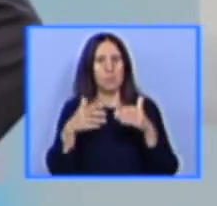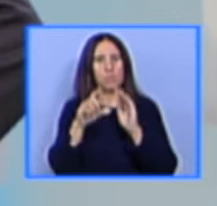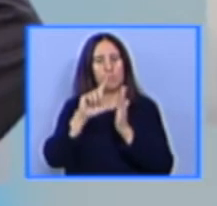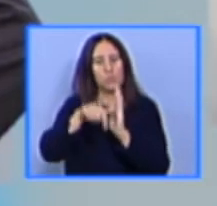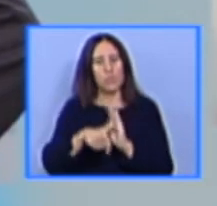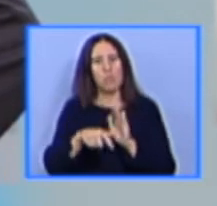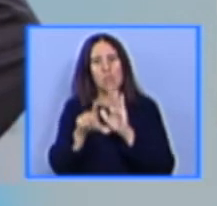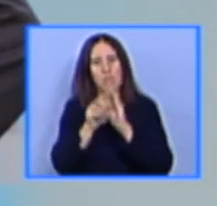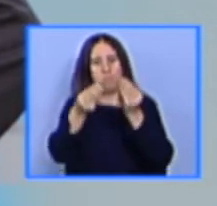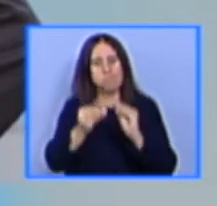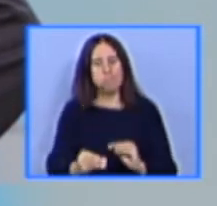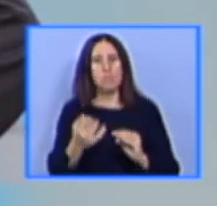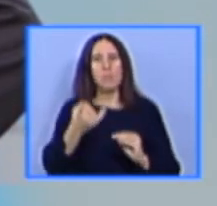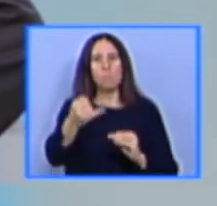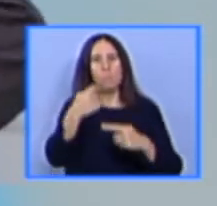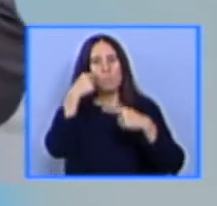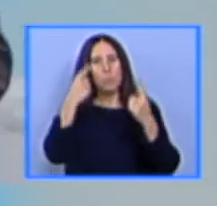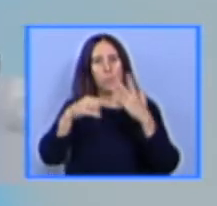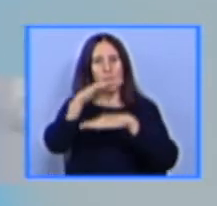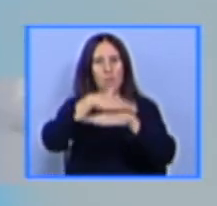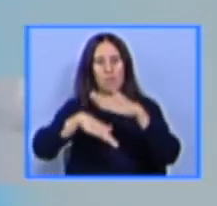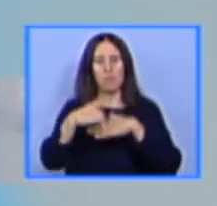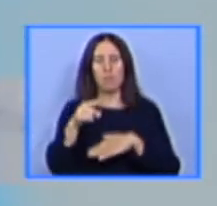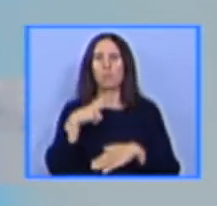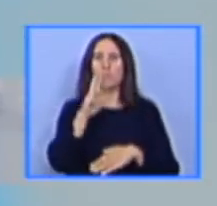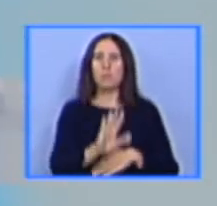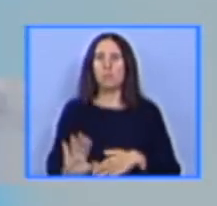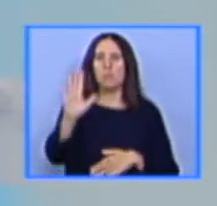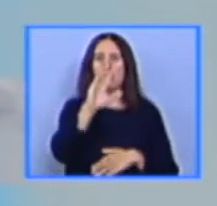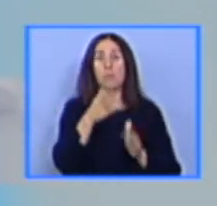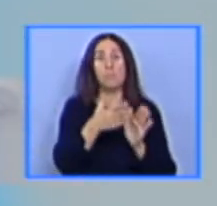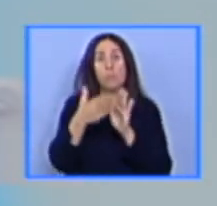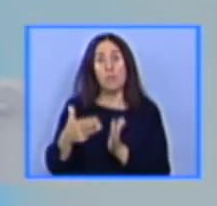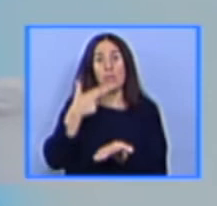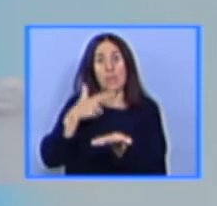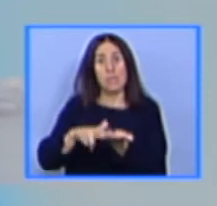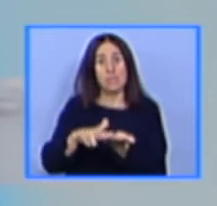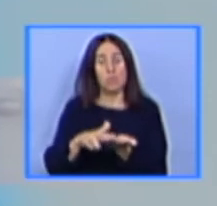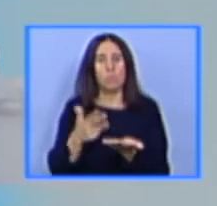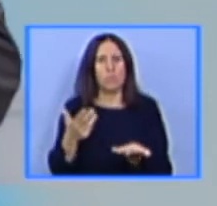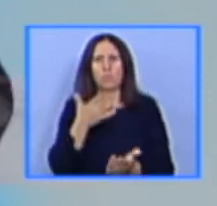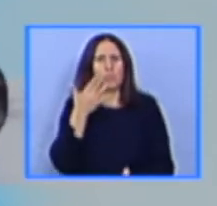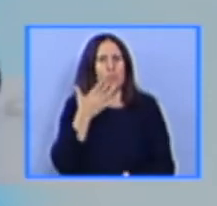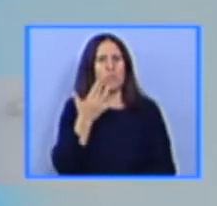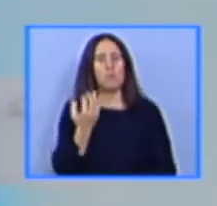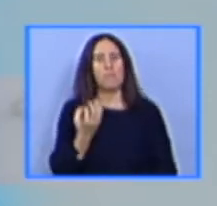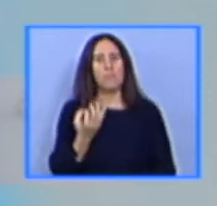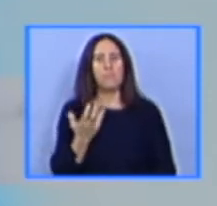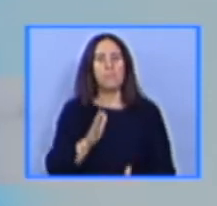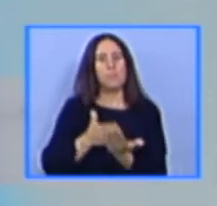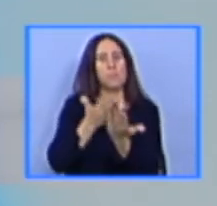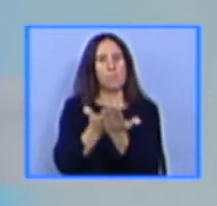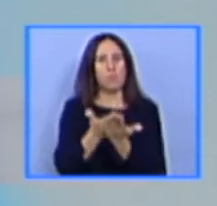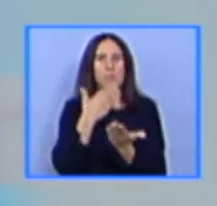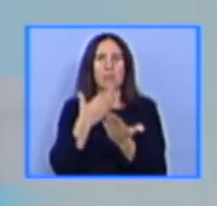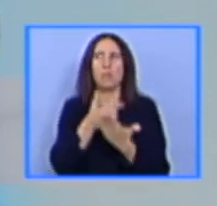se encontra em discussão pública pelo país inteiro, é para, por um lado, dar as razões em relação ao absurdo de que seria uma proposta que, para